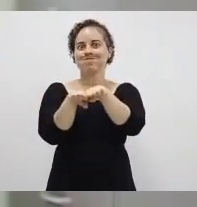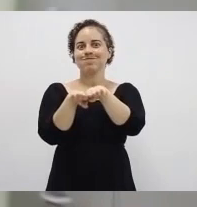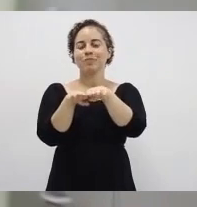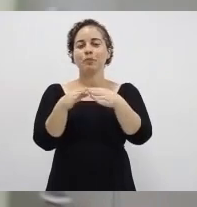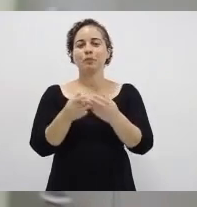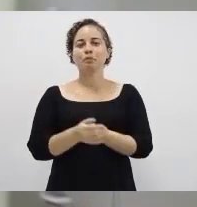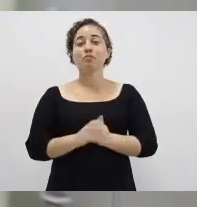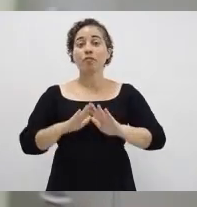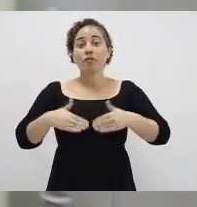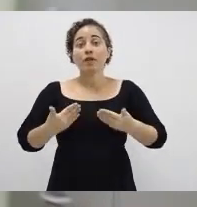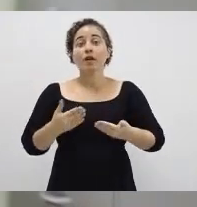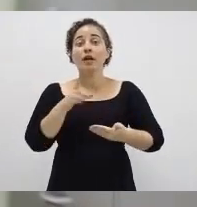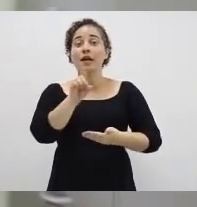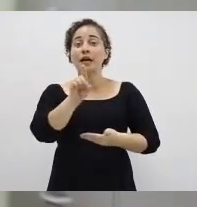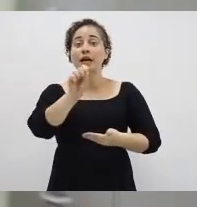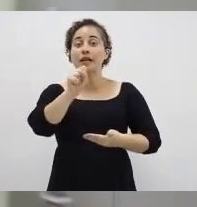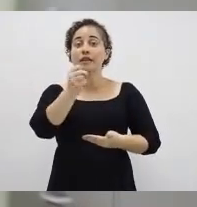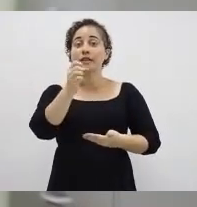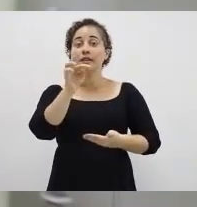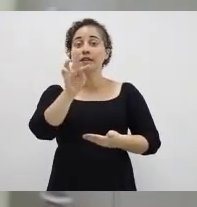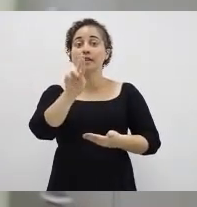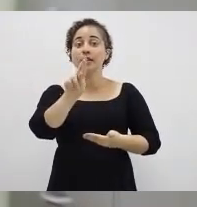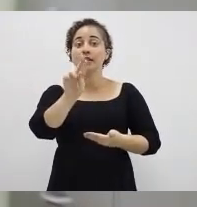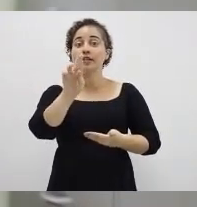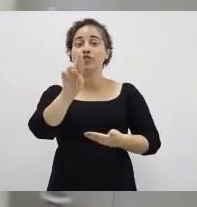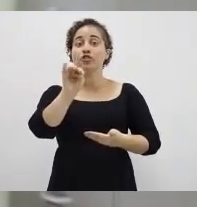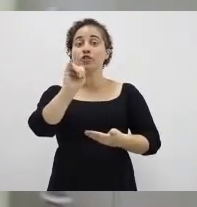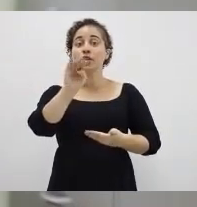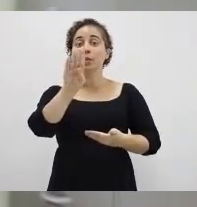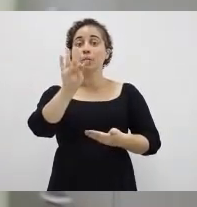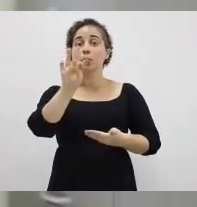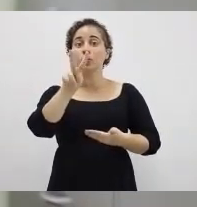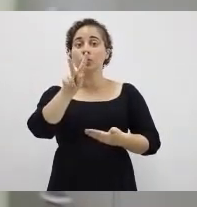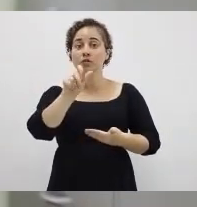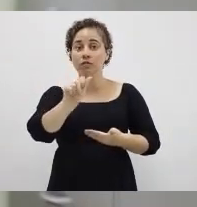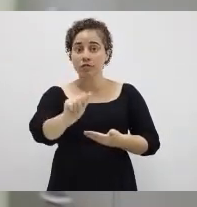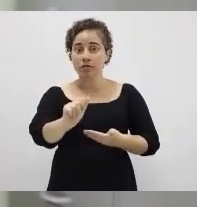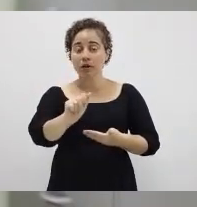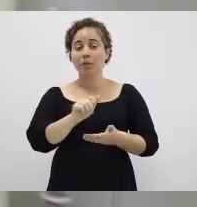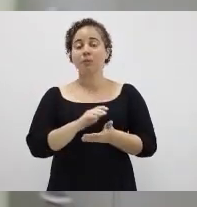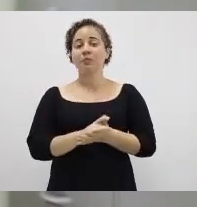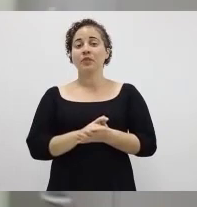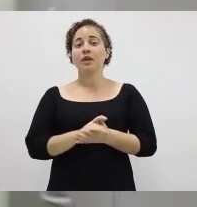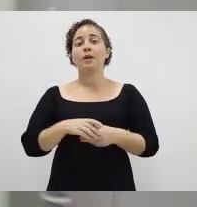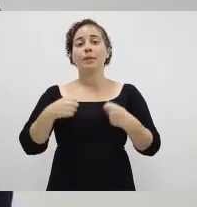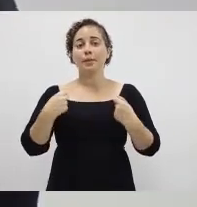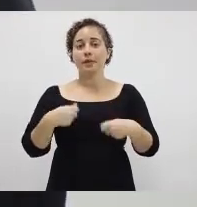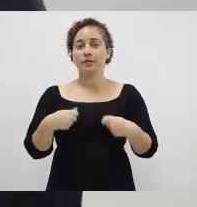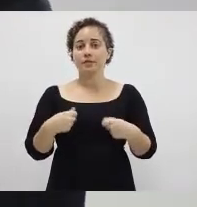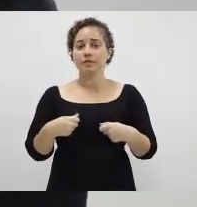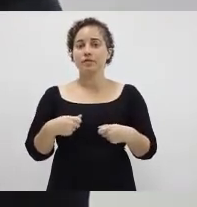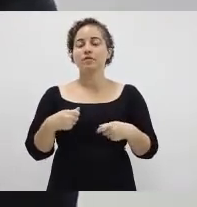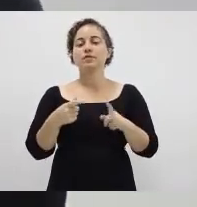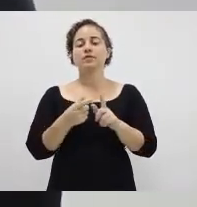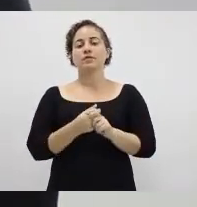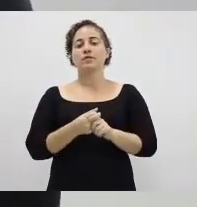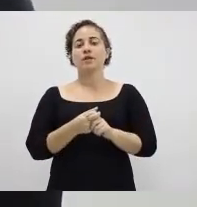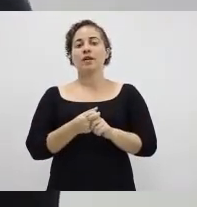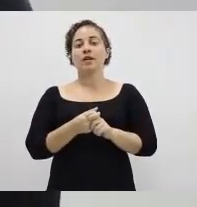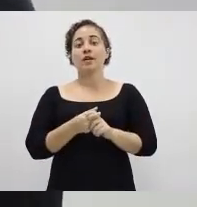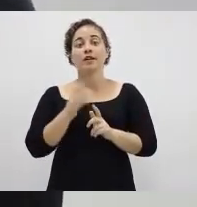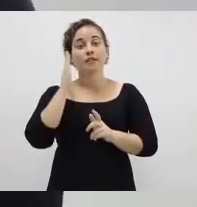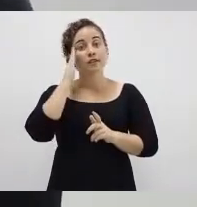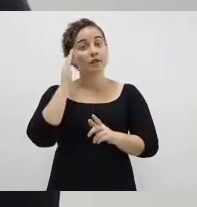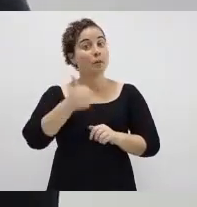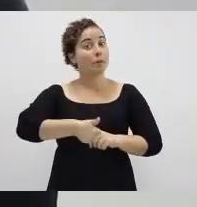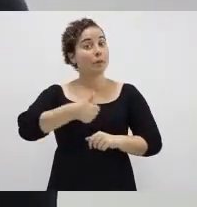função distributiva, para fazer a função redistributiva, o governo tem 2 instrumentos fundamentais. O instrumento